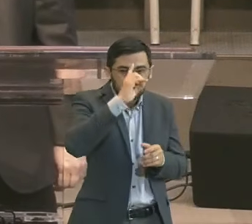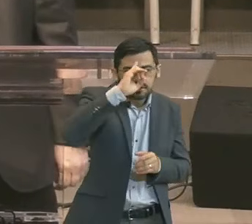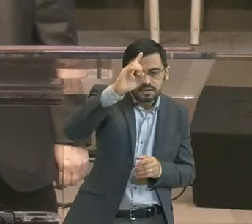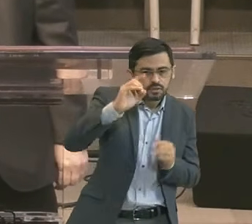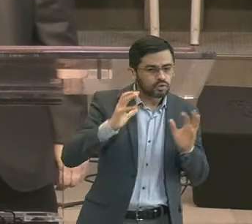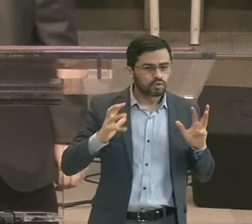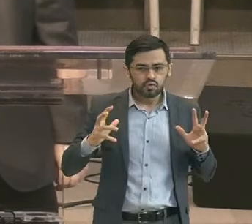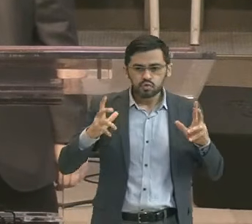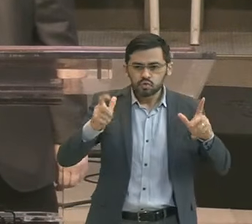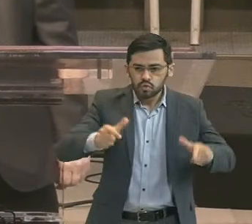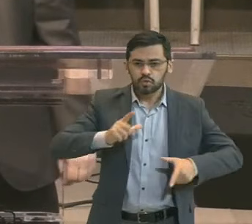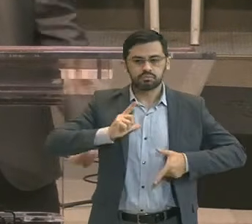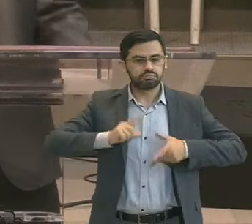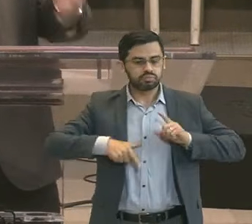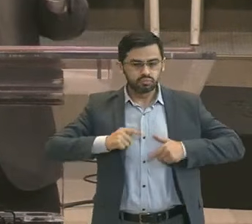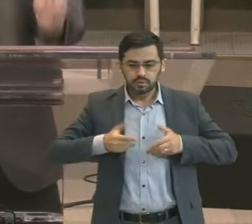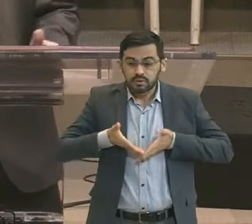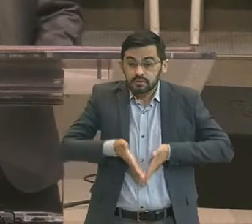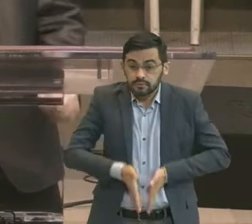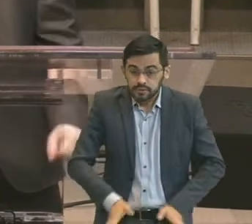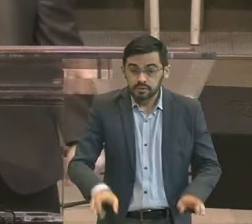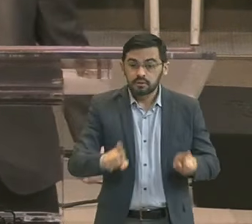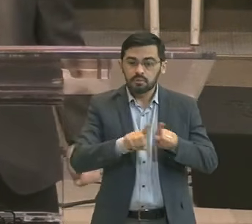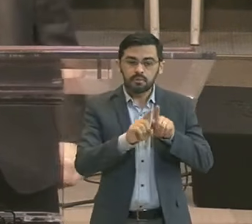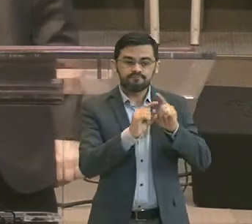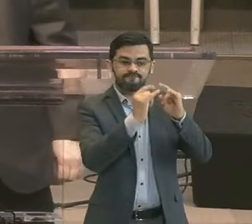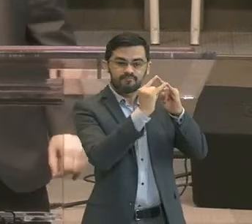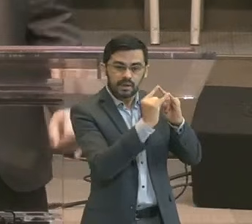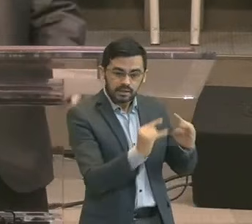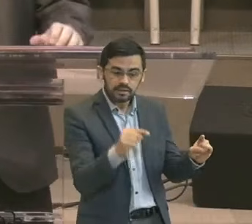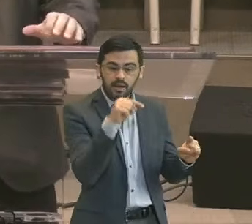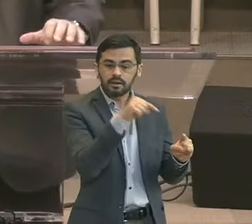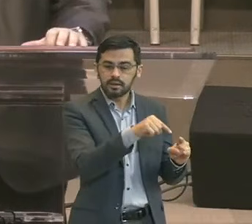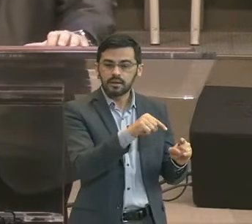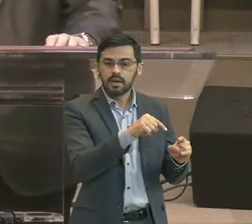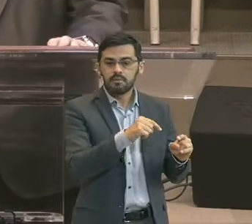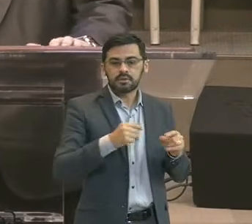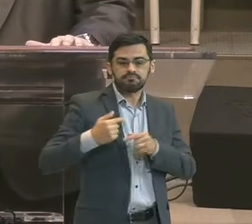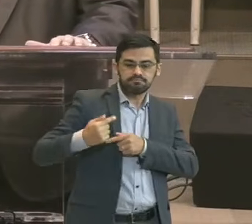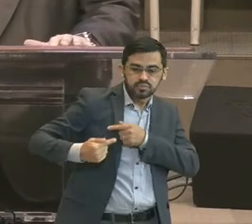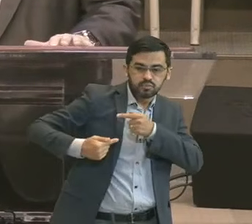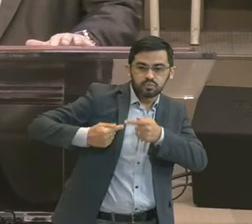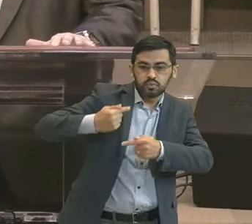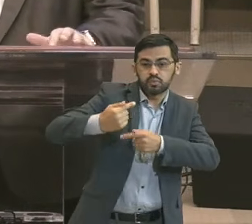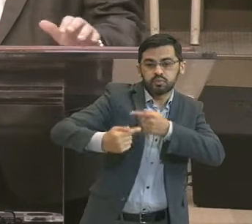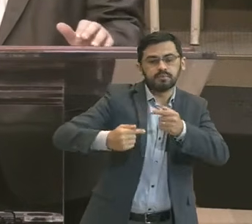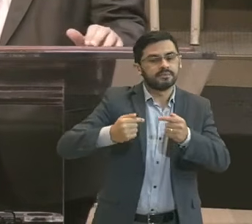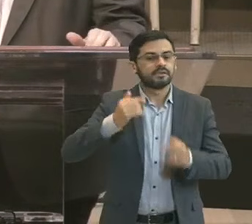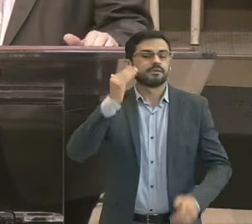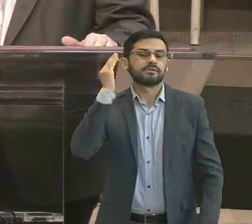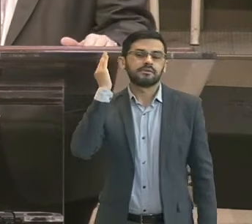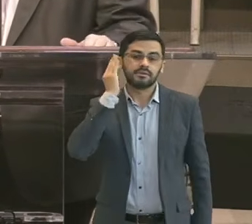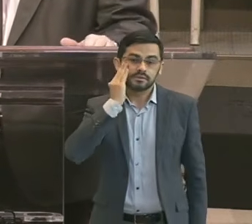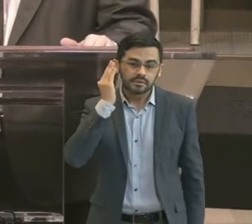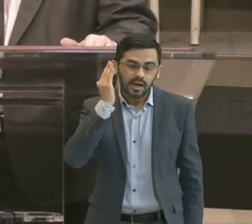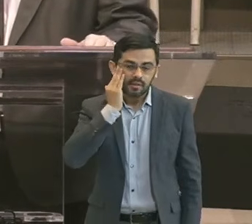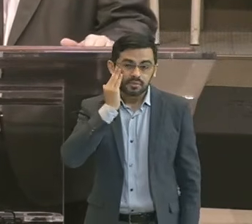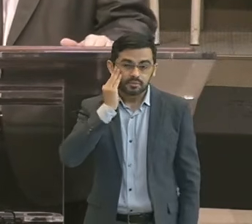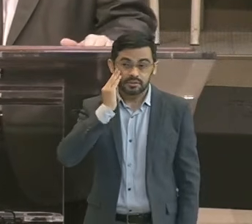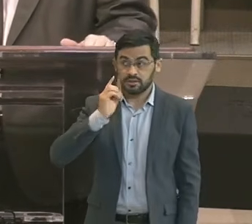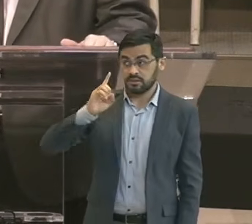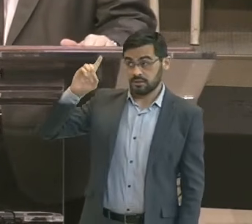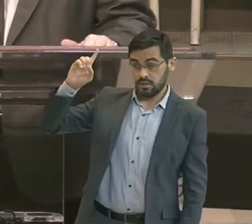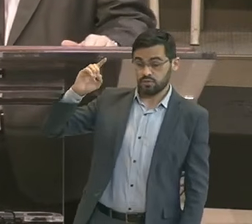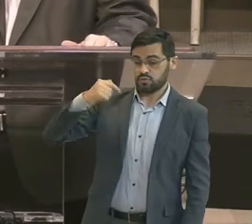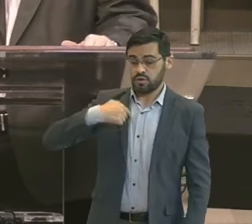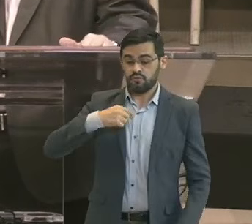os israelitas de nascimento morarão em tendas, para que os descendentes de vocês saibam que eu